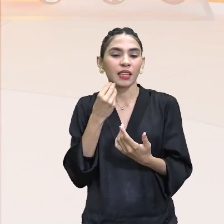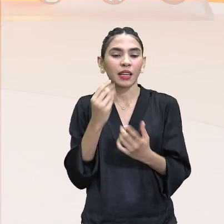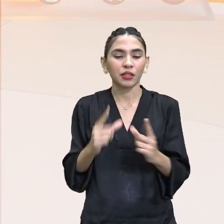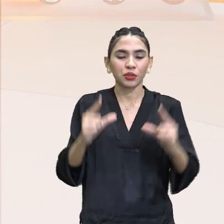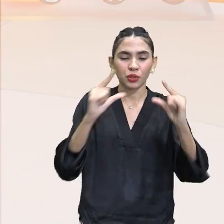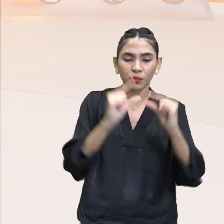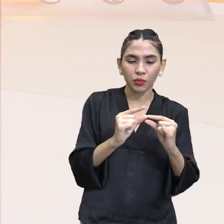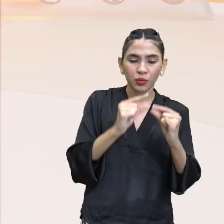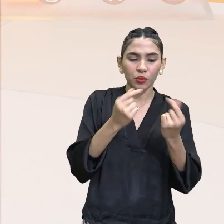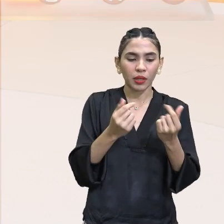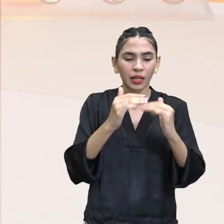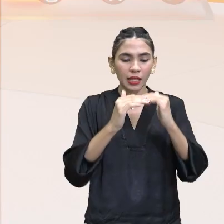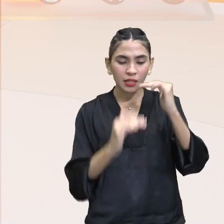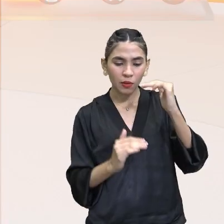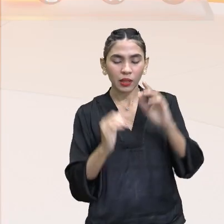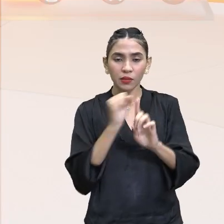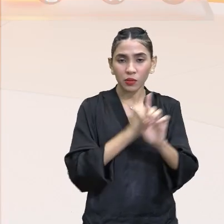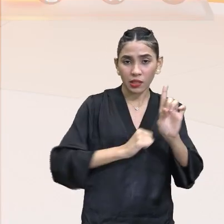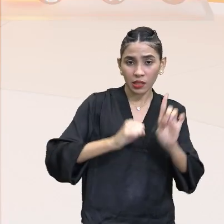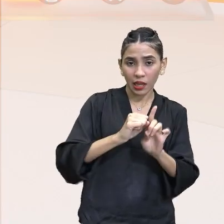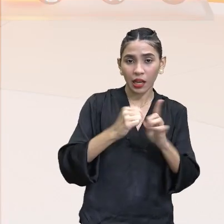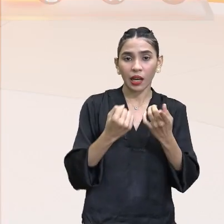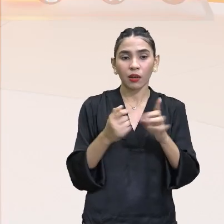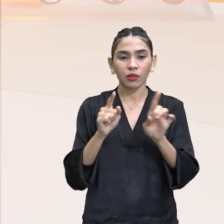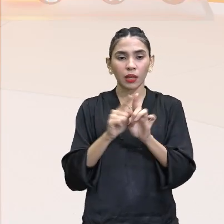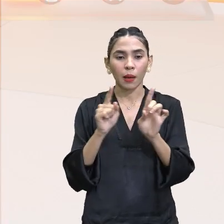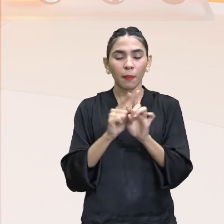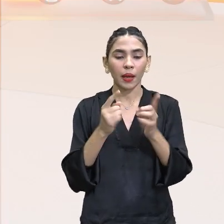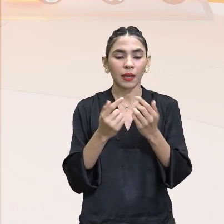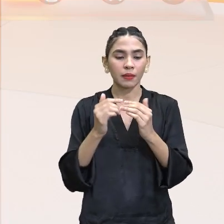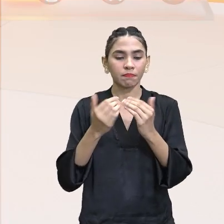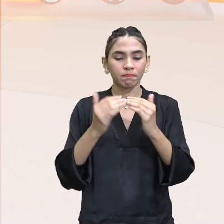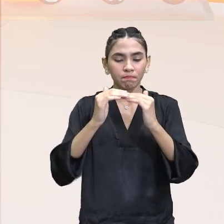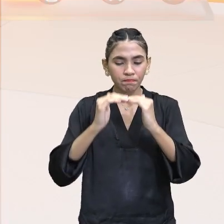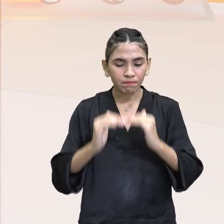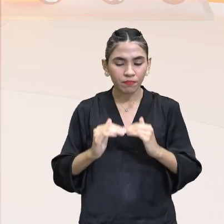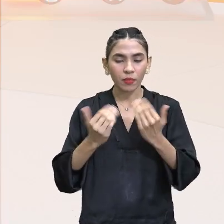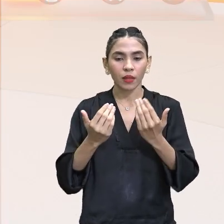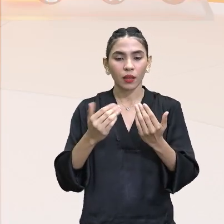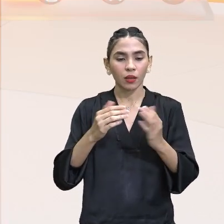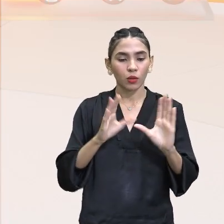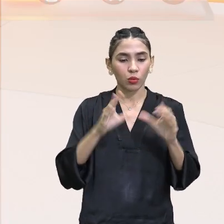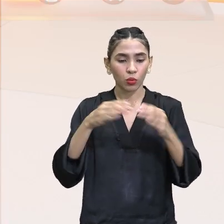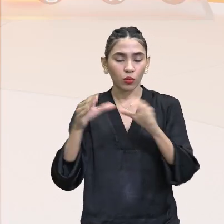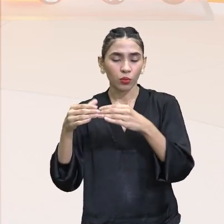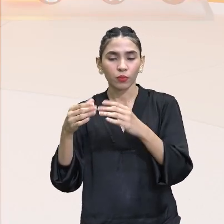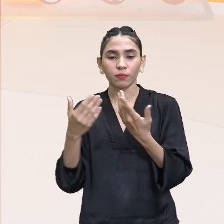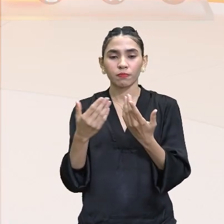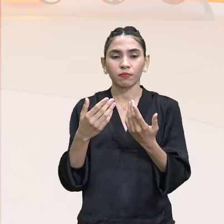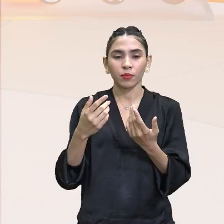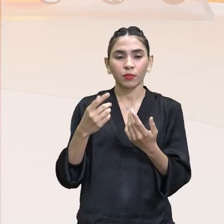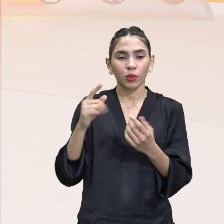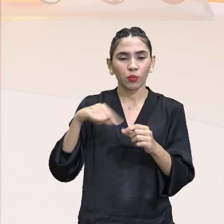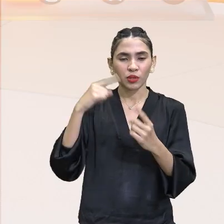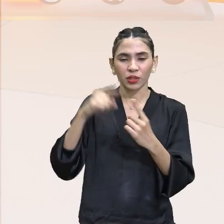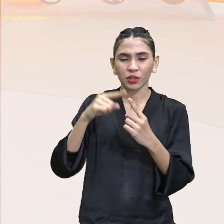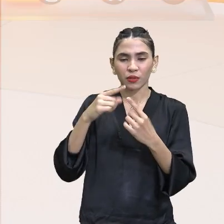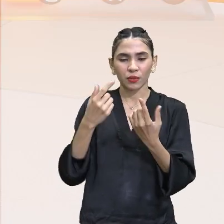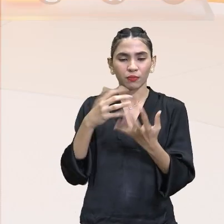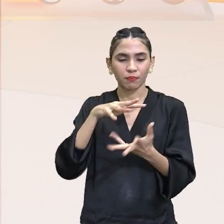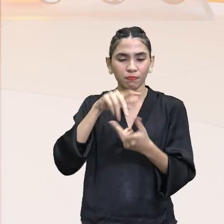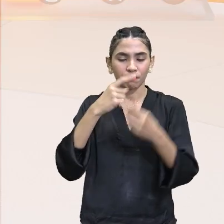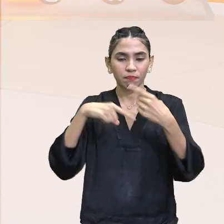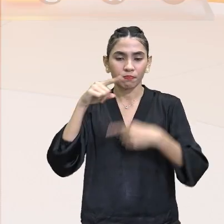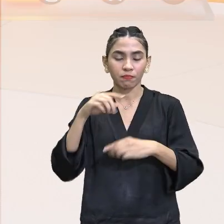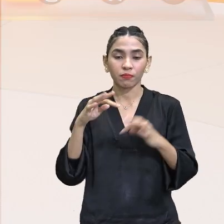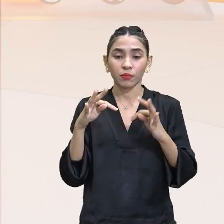diminuir essa questão da desigualdade, a questão da submissão das sociedades locais em prol de uma comunidade ocidental globalizada ali,